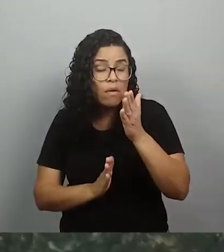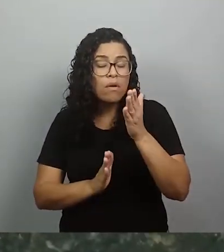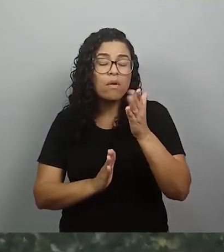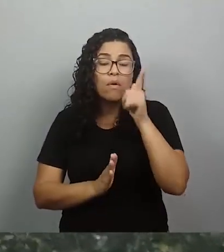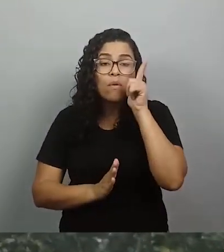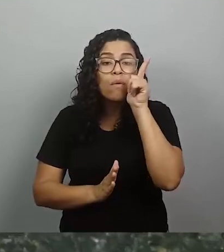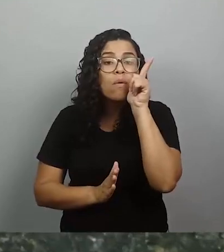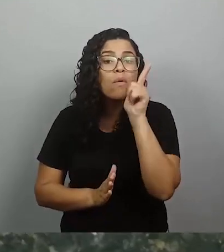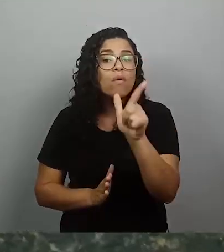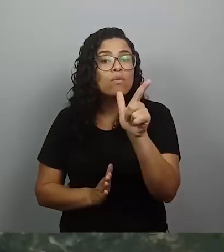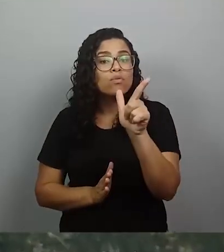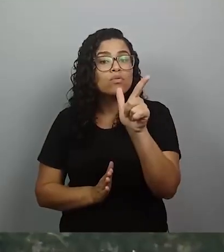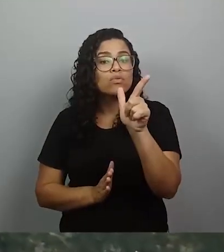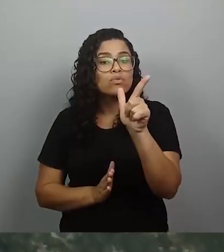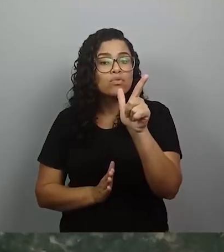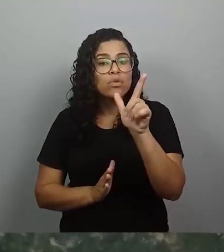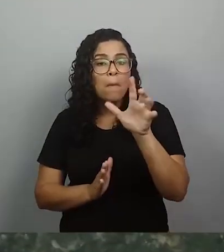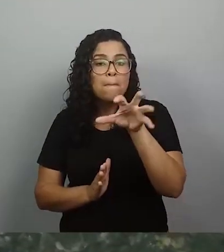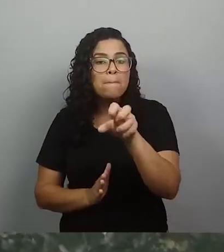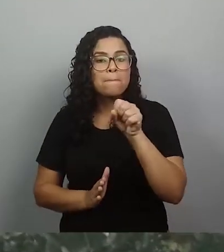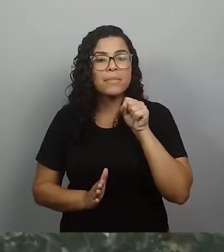até lá,